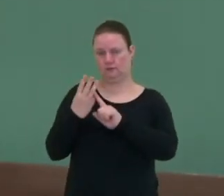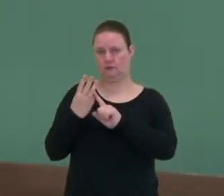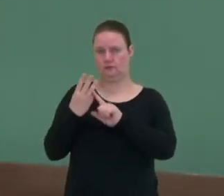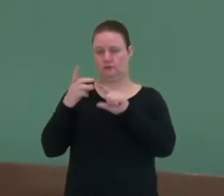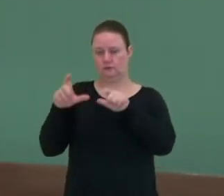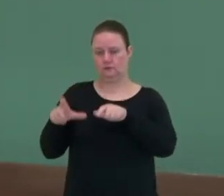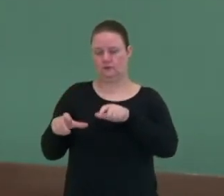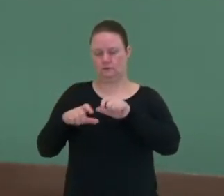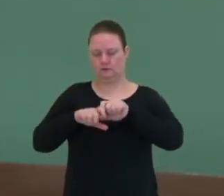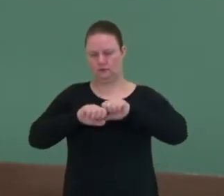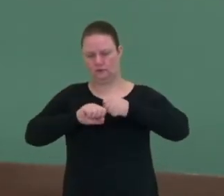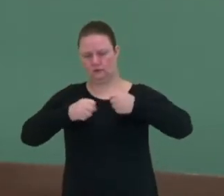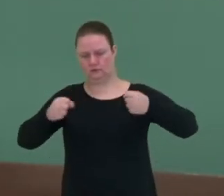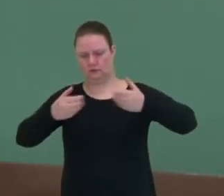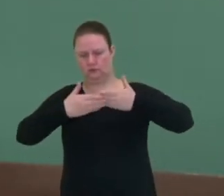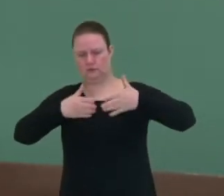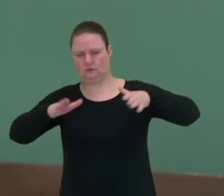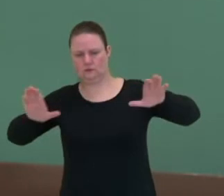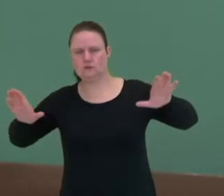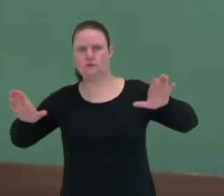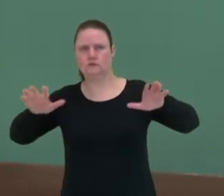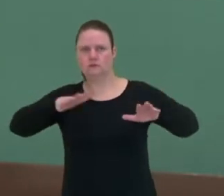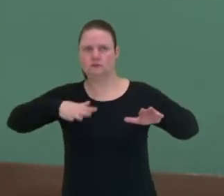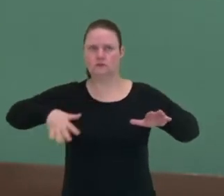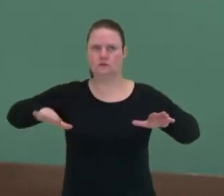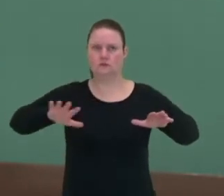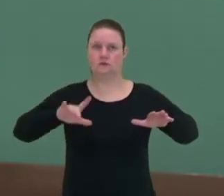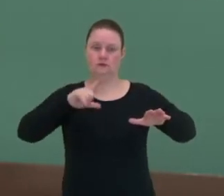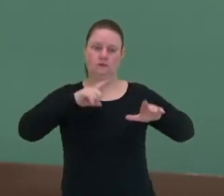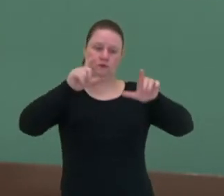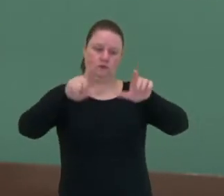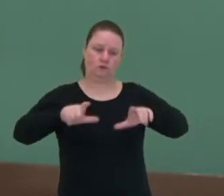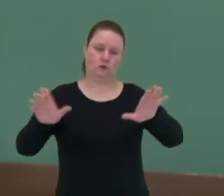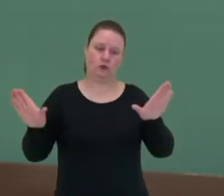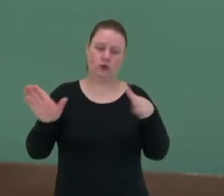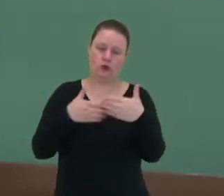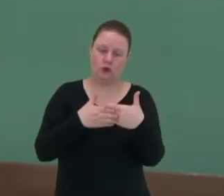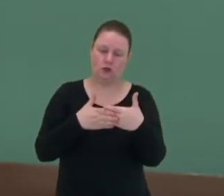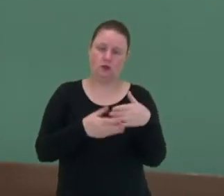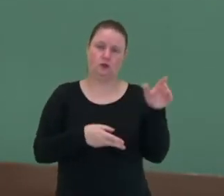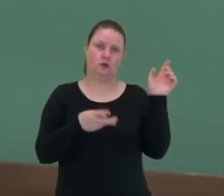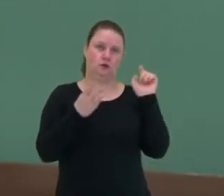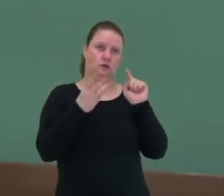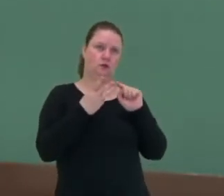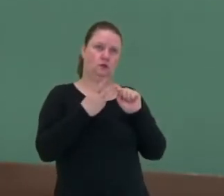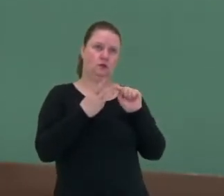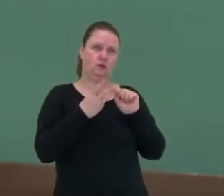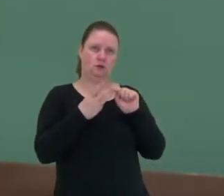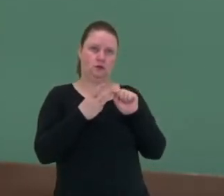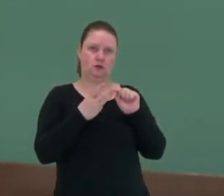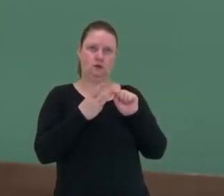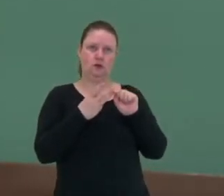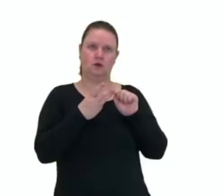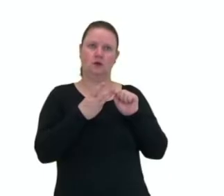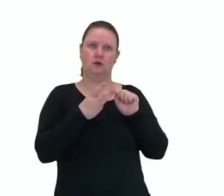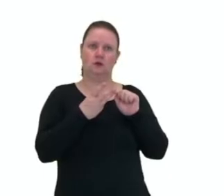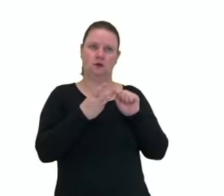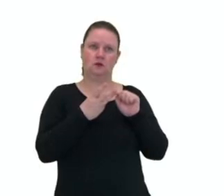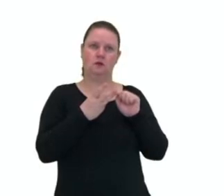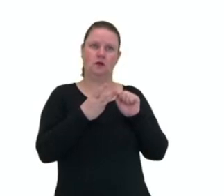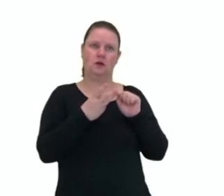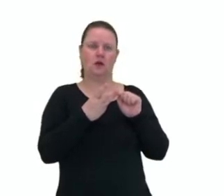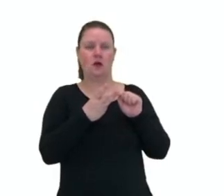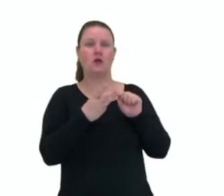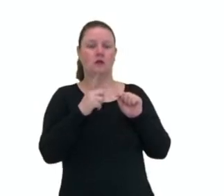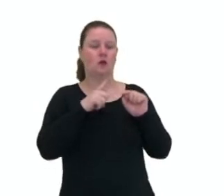e plano. Indoor, o espaço fechado. E ainda existe a competição do field,